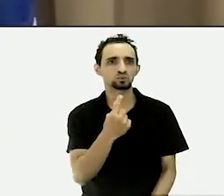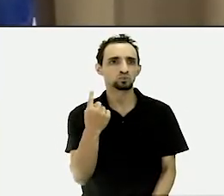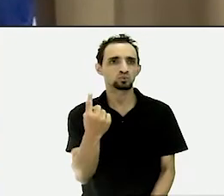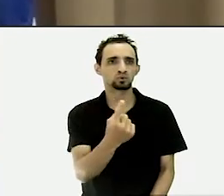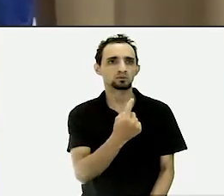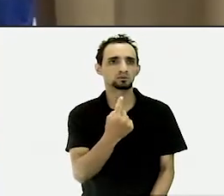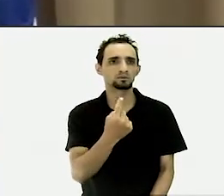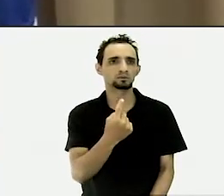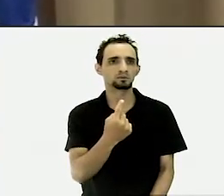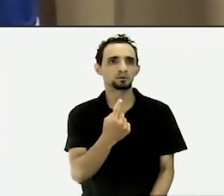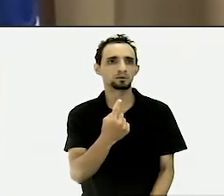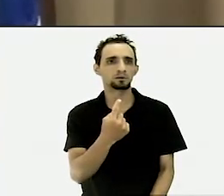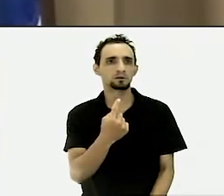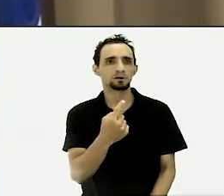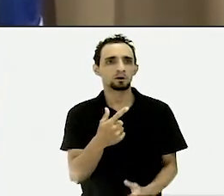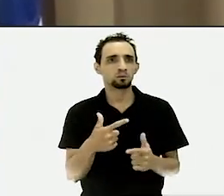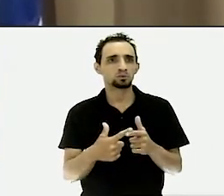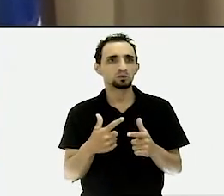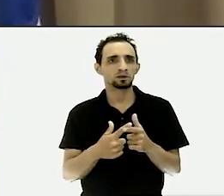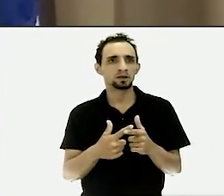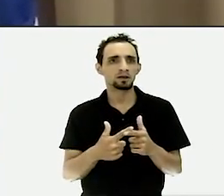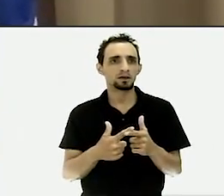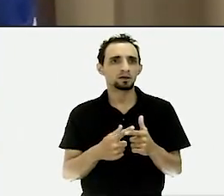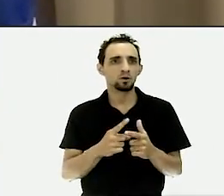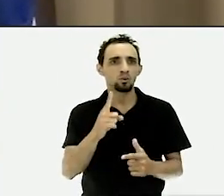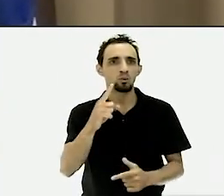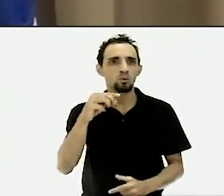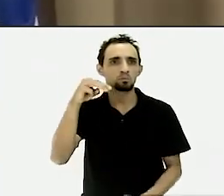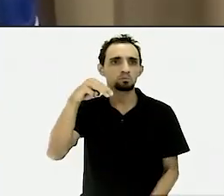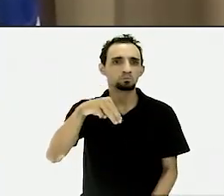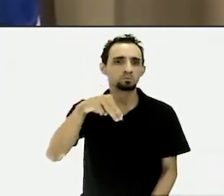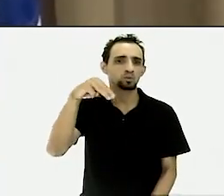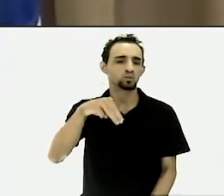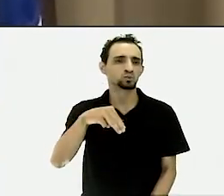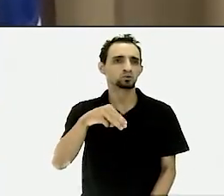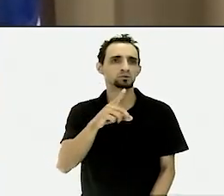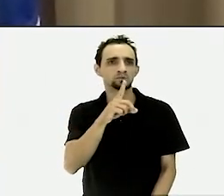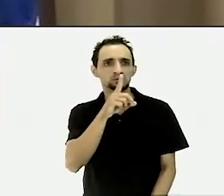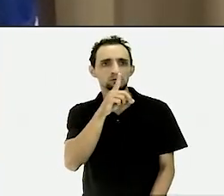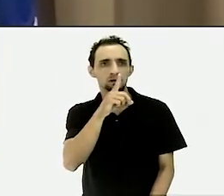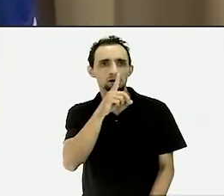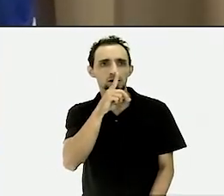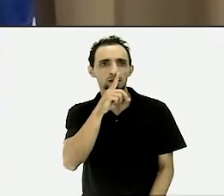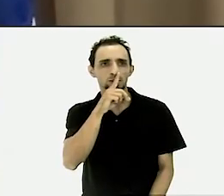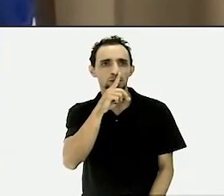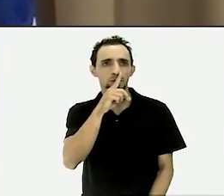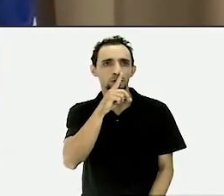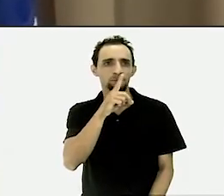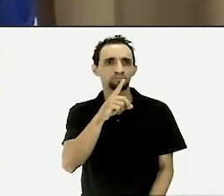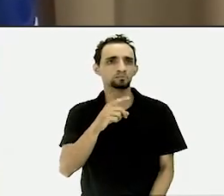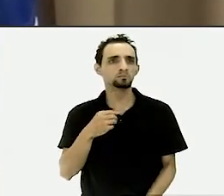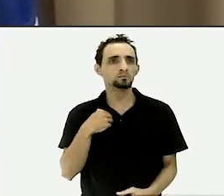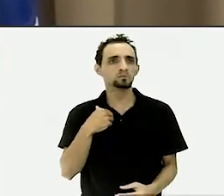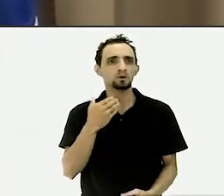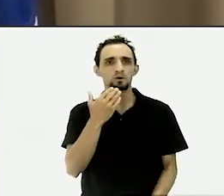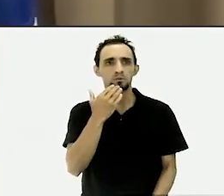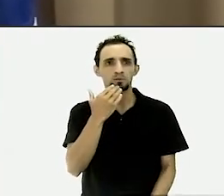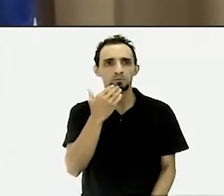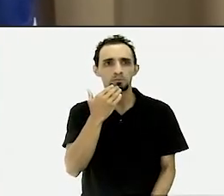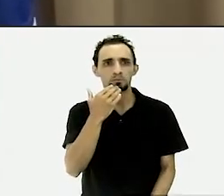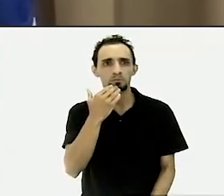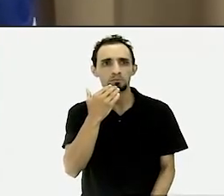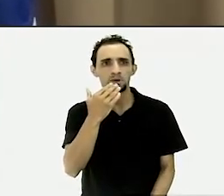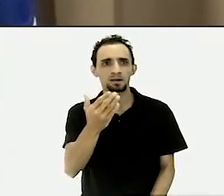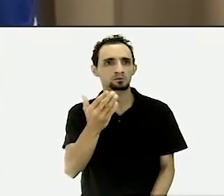minuto de silêncio para alguém que foi morta ou alguém que se suicidou. Então, é isso que eu peço, é isso que, se alguém não entendeu